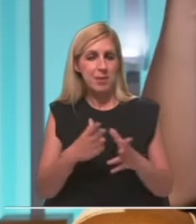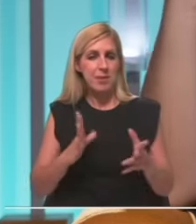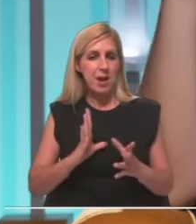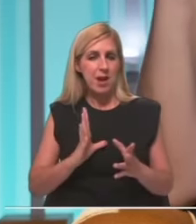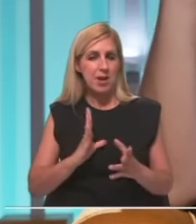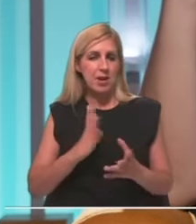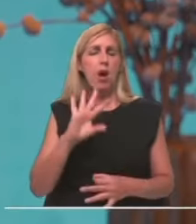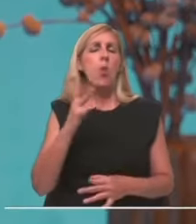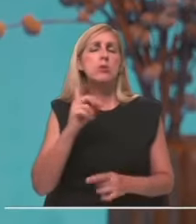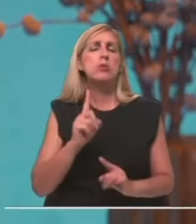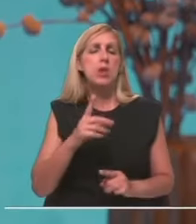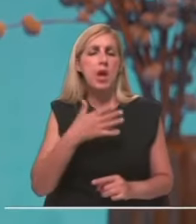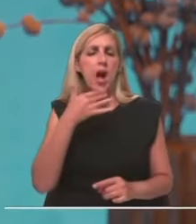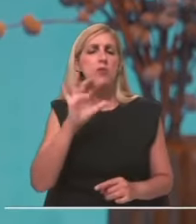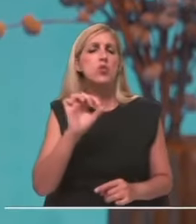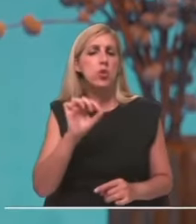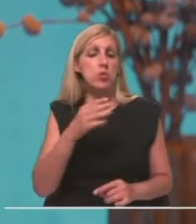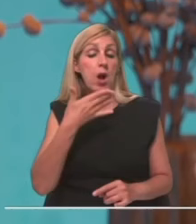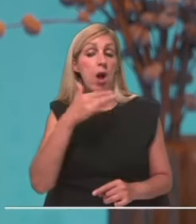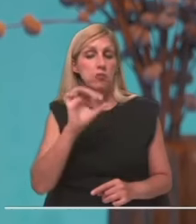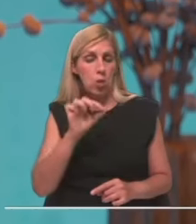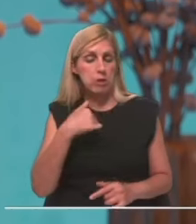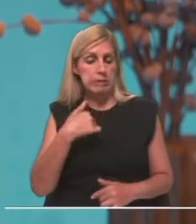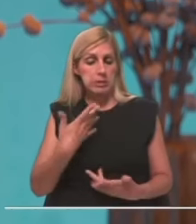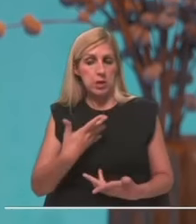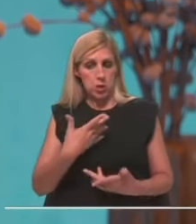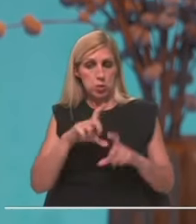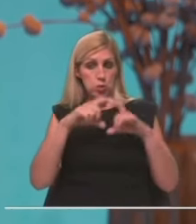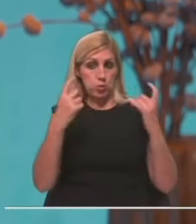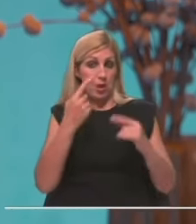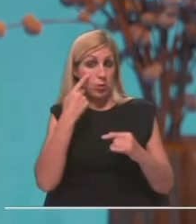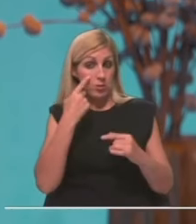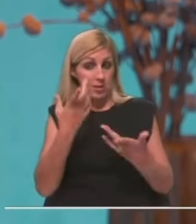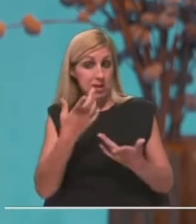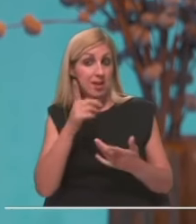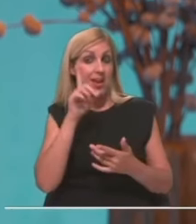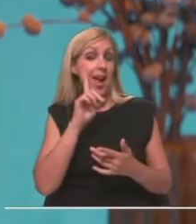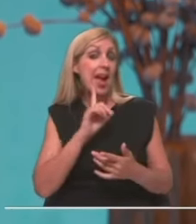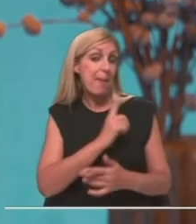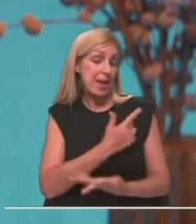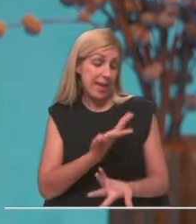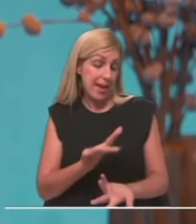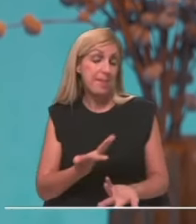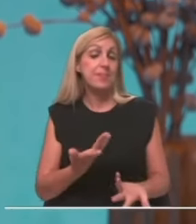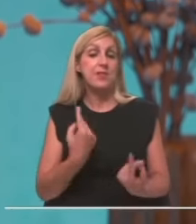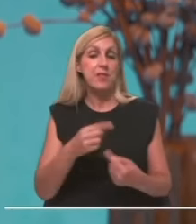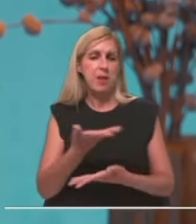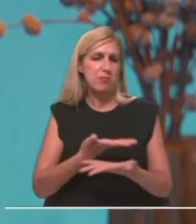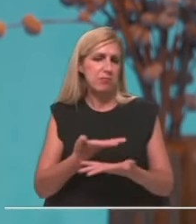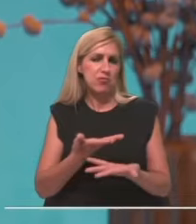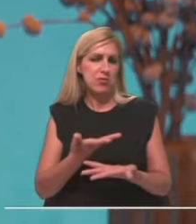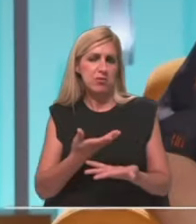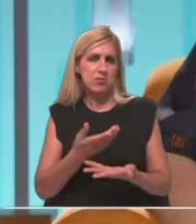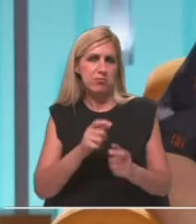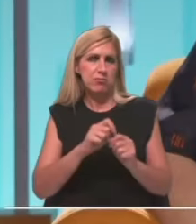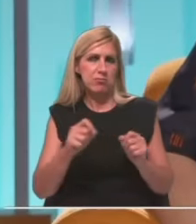amor aos 18. Aos 18 anos, no ensino secundário, conheci uma rapariga em que tivemos uma relação durante